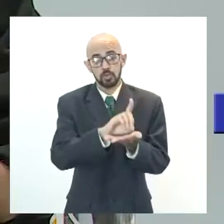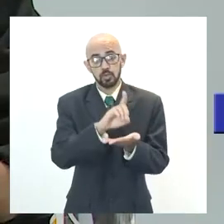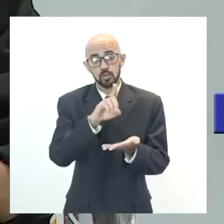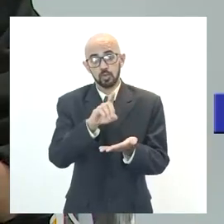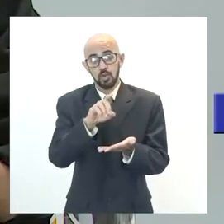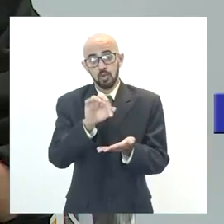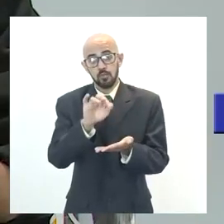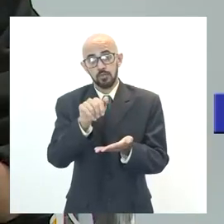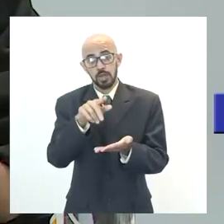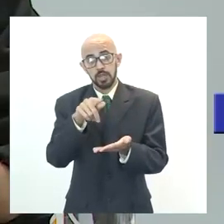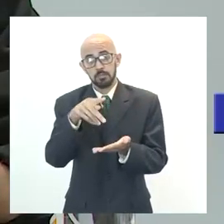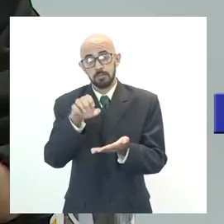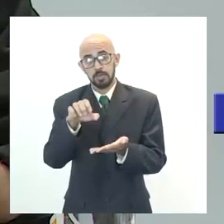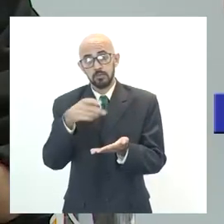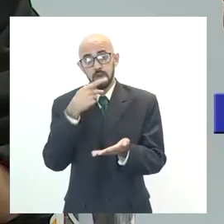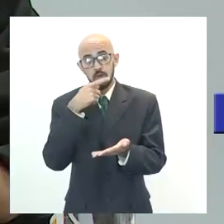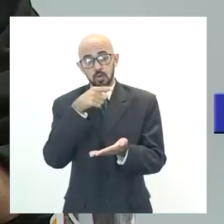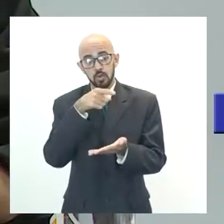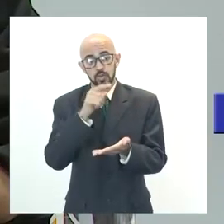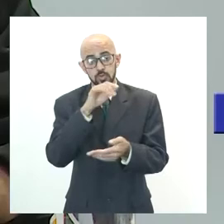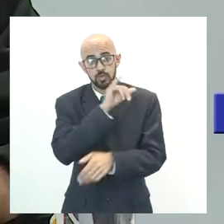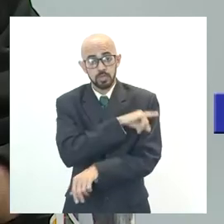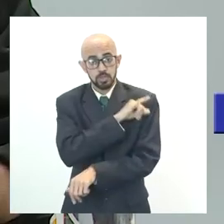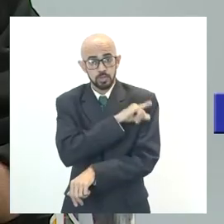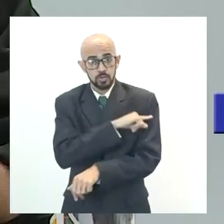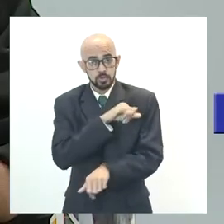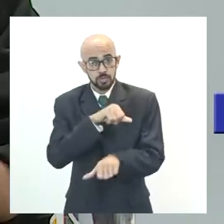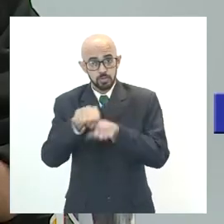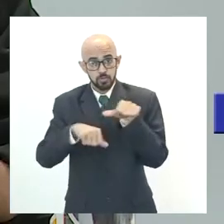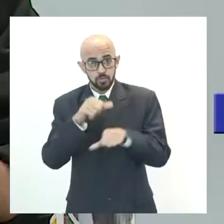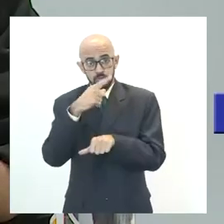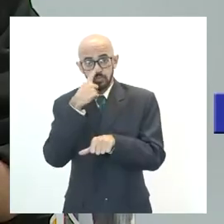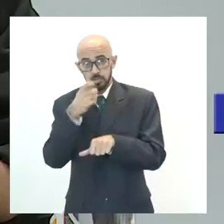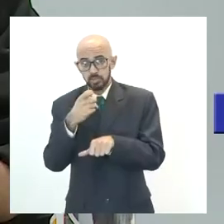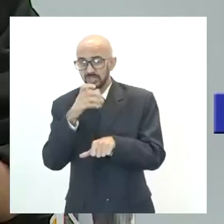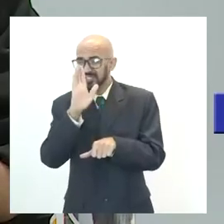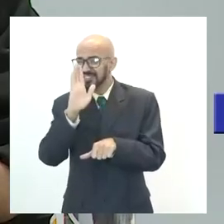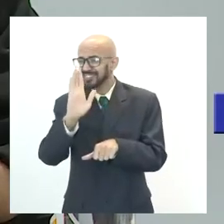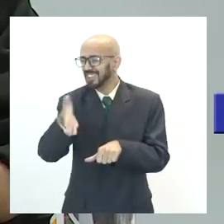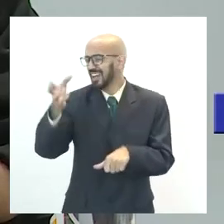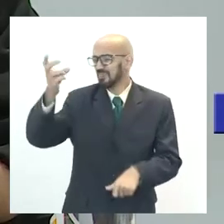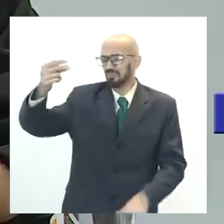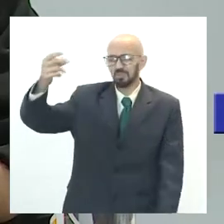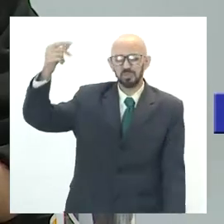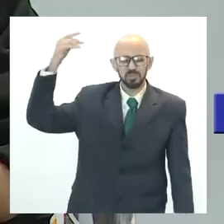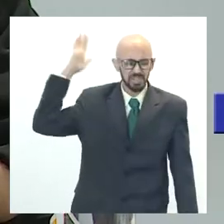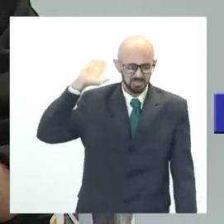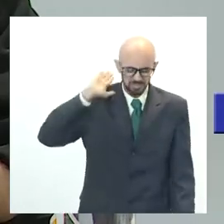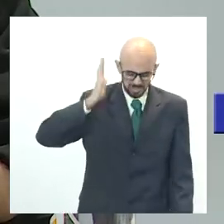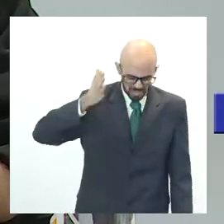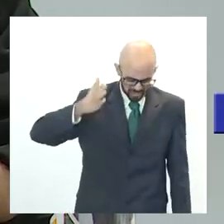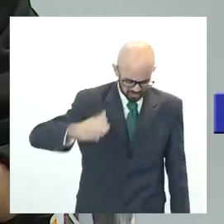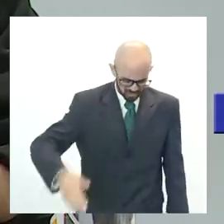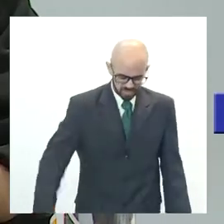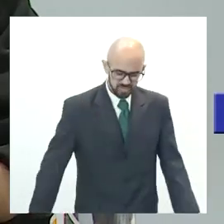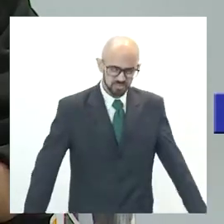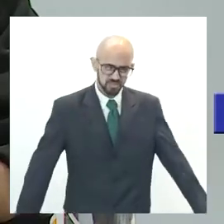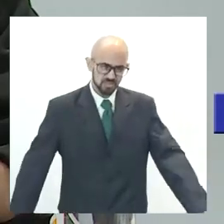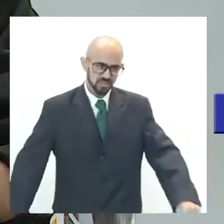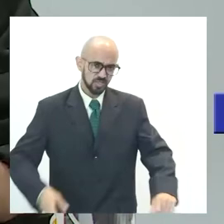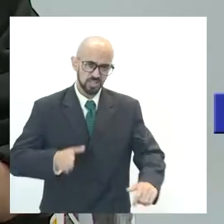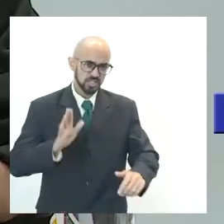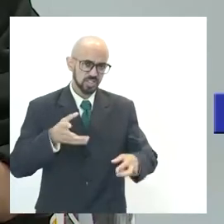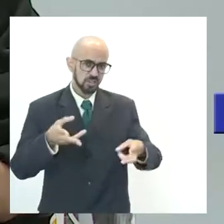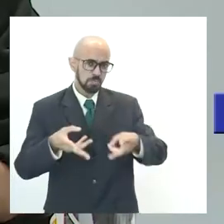Felipe da da amaerj que diz que o RI tá sendo sucateado acho que o rio já está sucateado ao muito tempo o que a gente